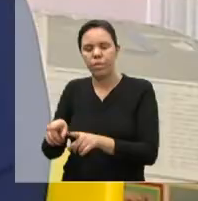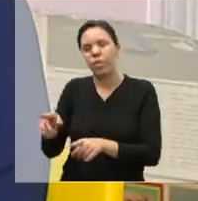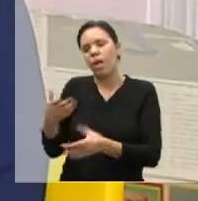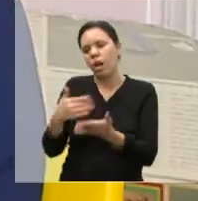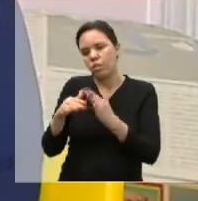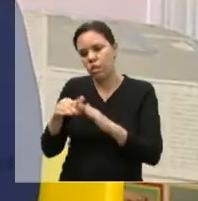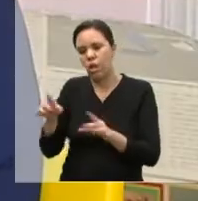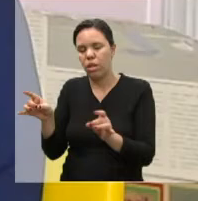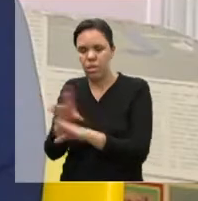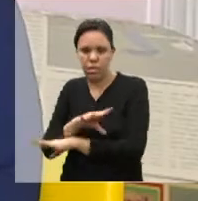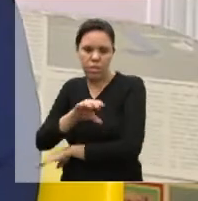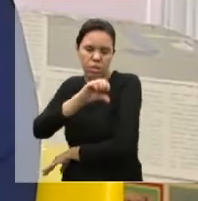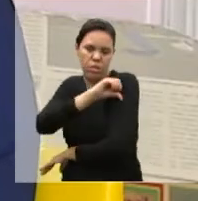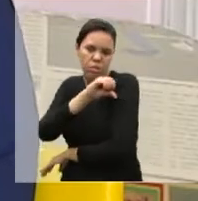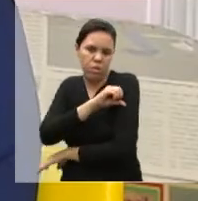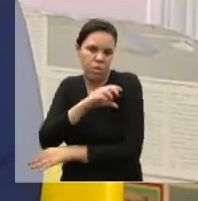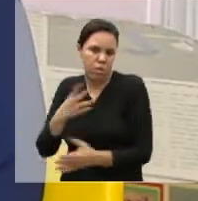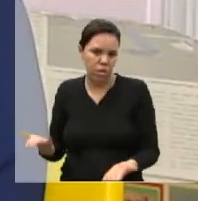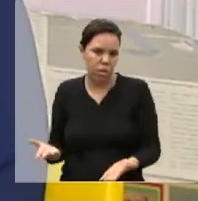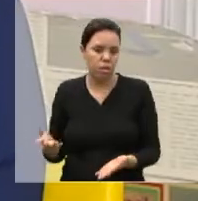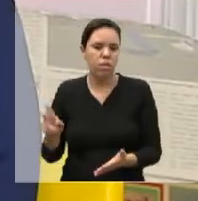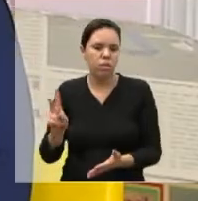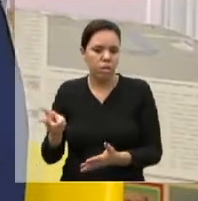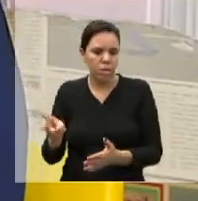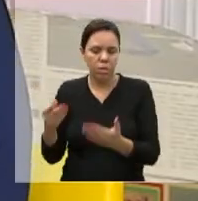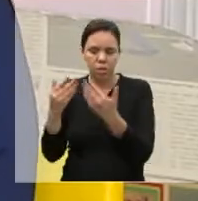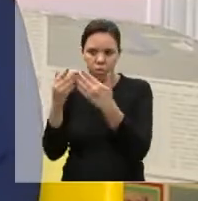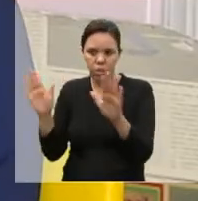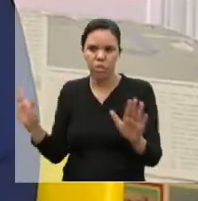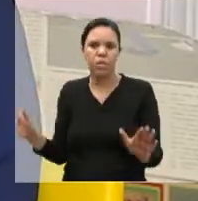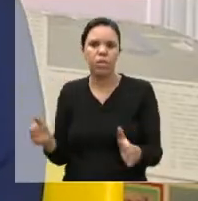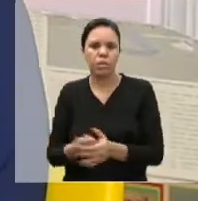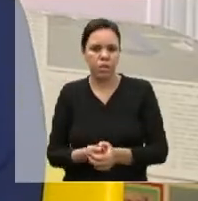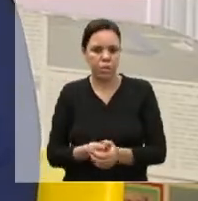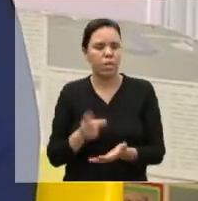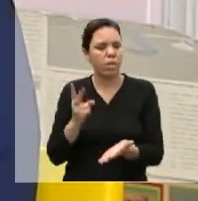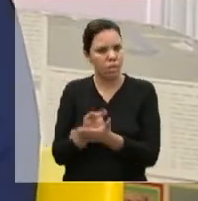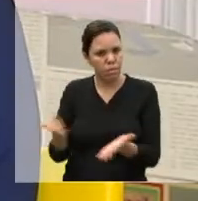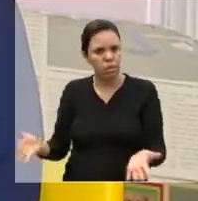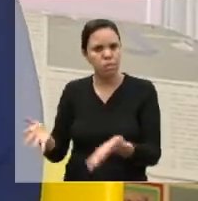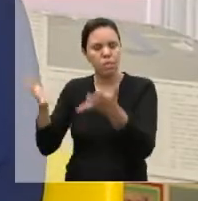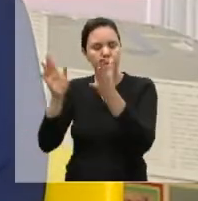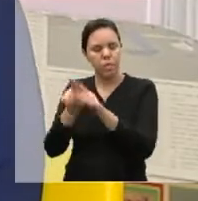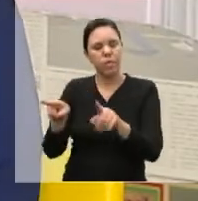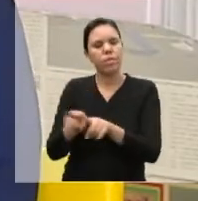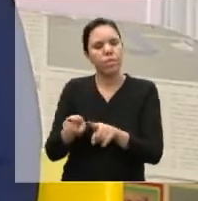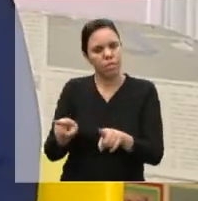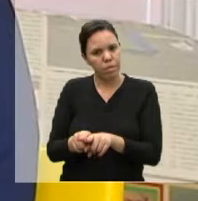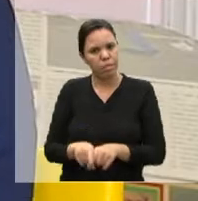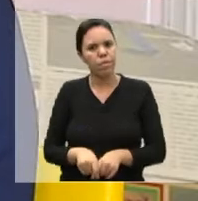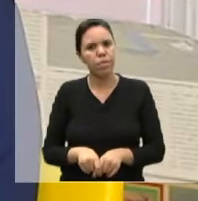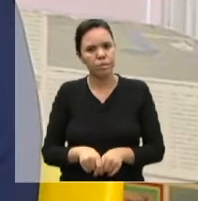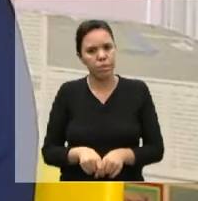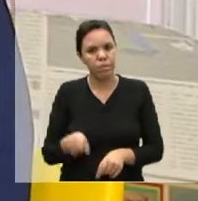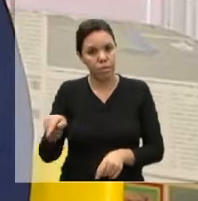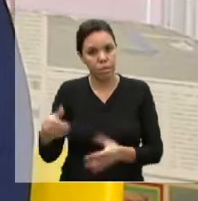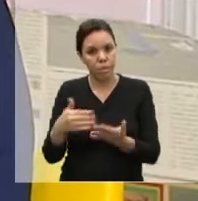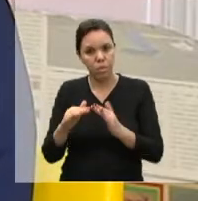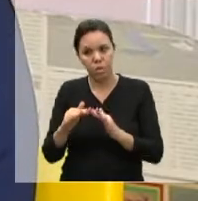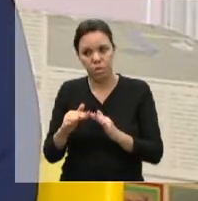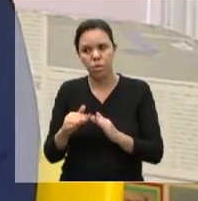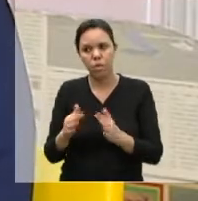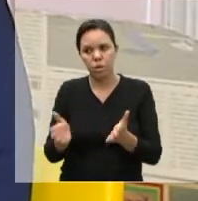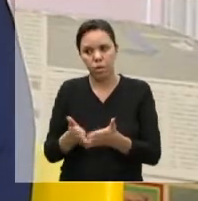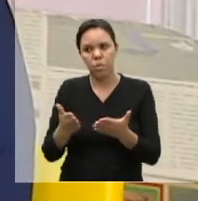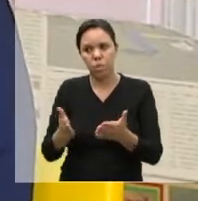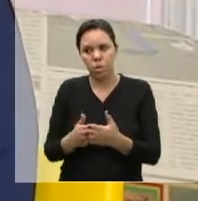e trazemos sempre, né? Sempre que a Unicamp de portas abertas, enfim, a gente sempre incentiva, mas ainda assim, por ser uma escola